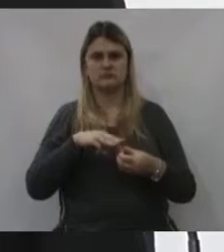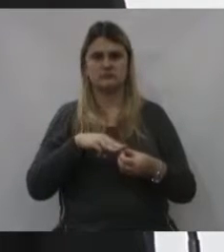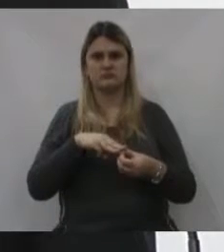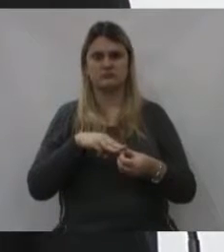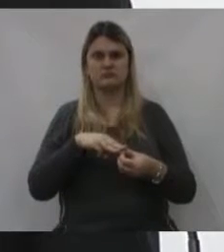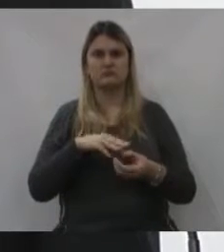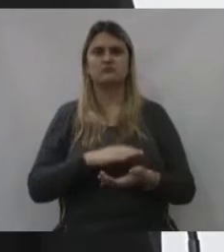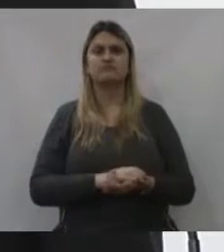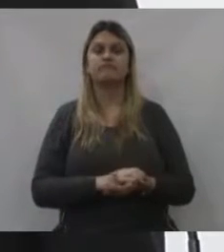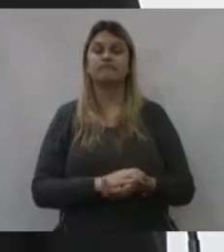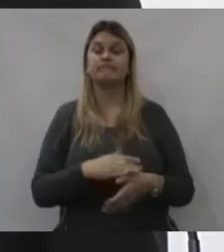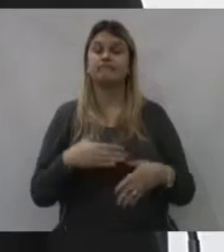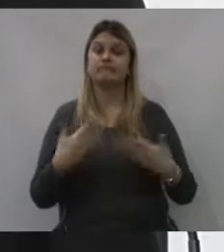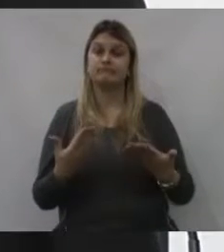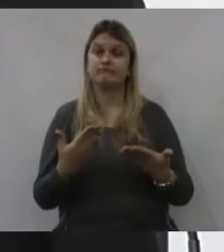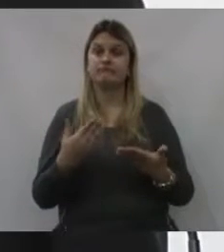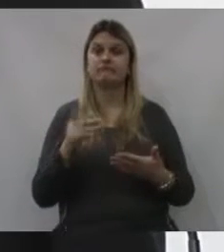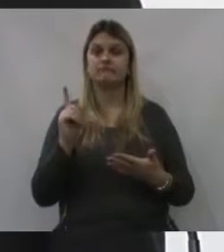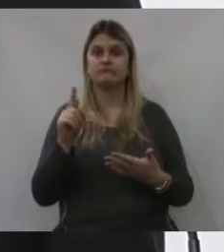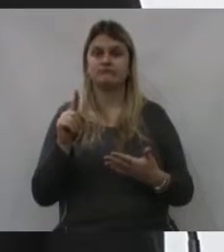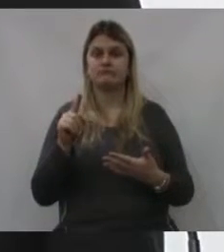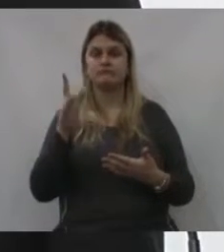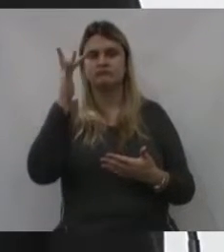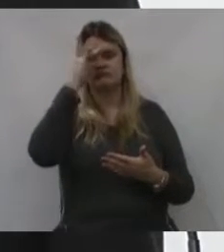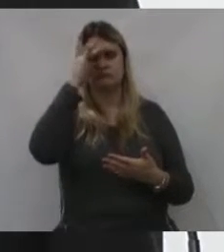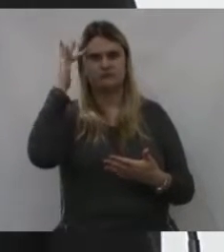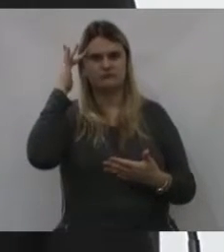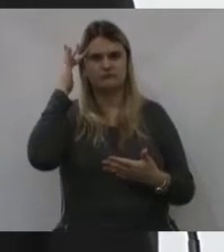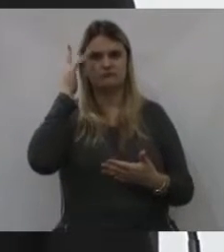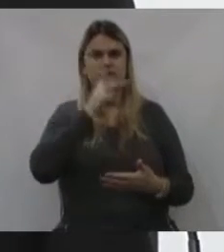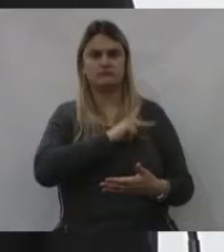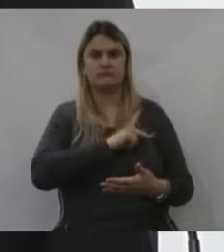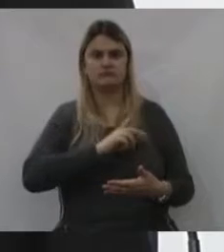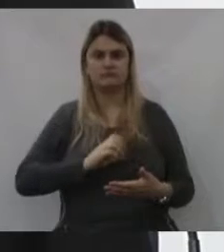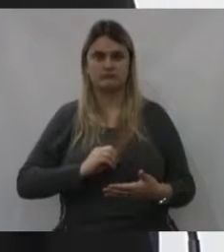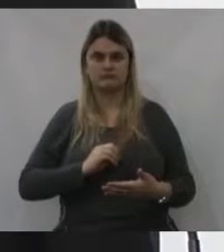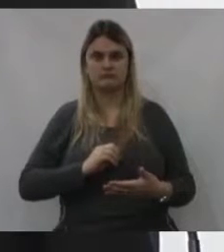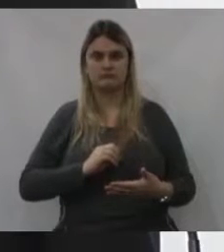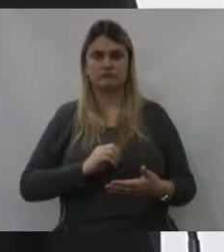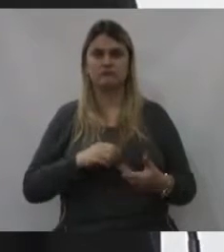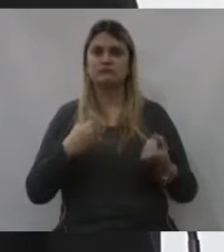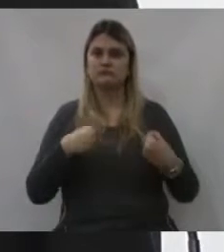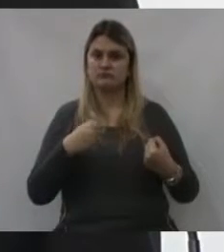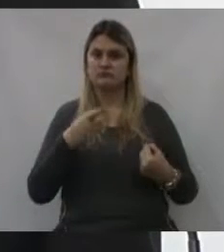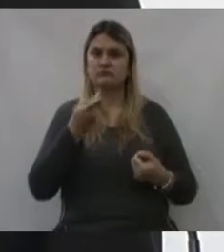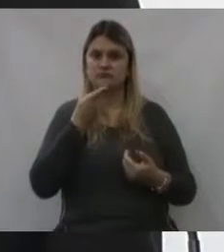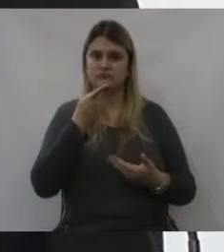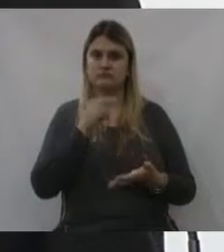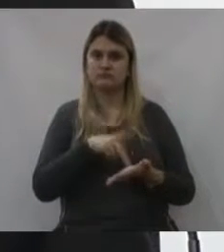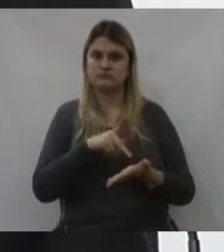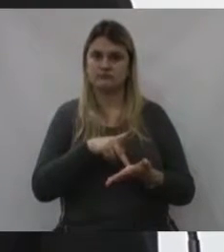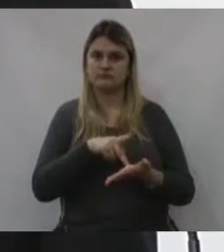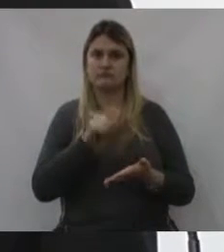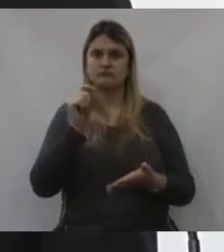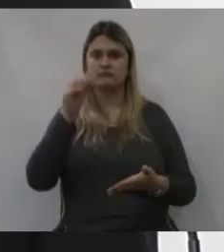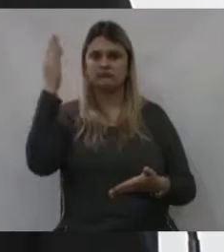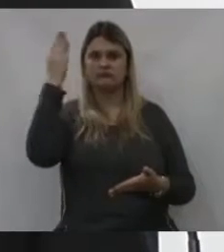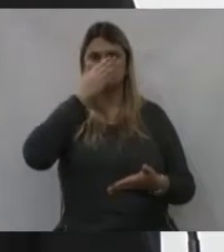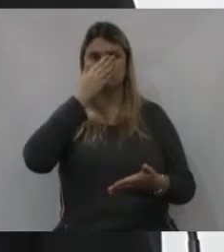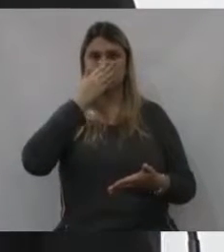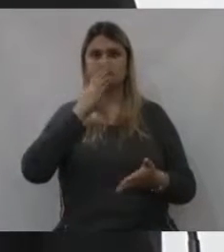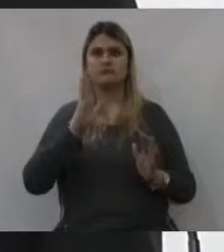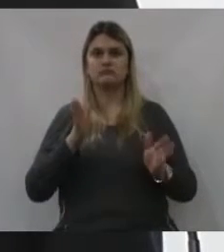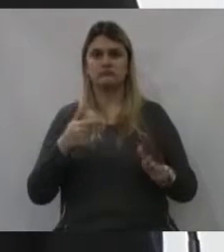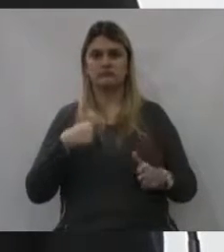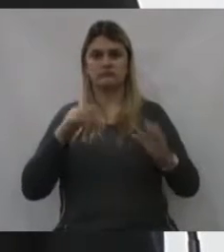municipal. E cabe ao funcionário público, a exceção da verdade, é ele que tem que provar,